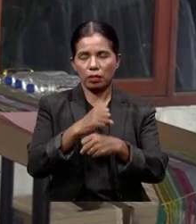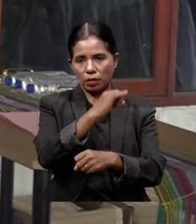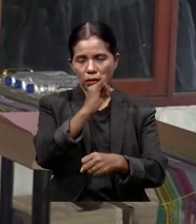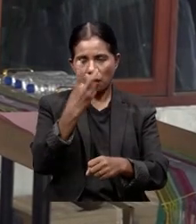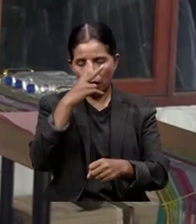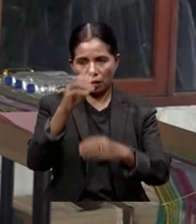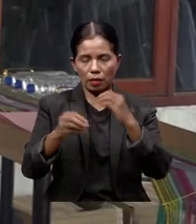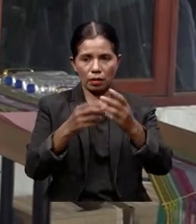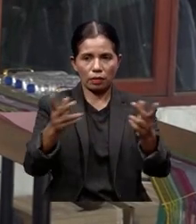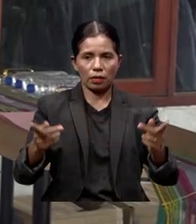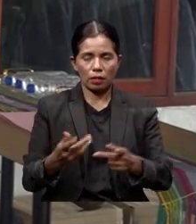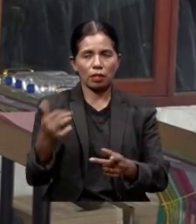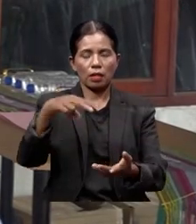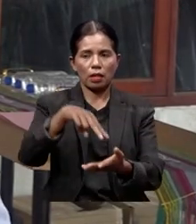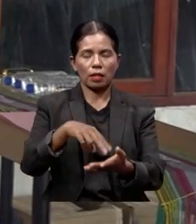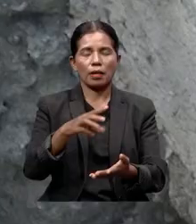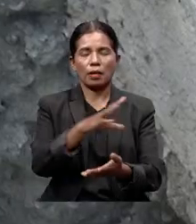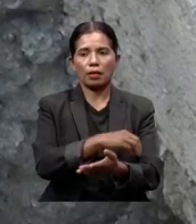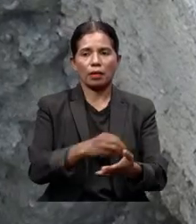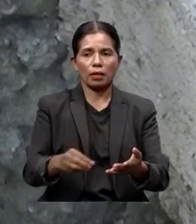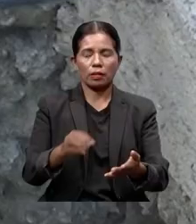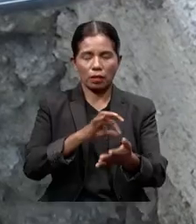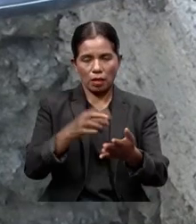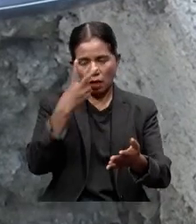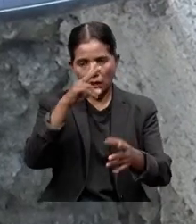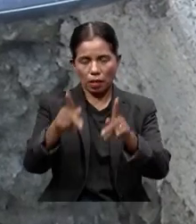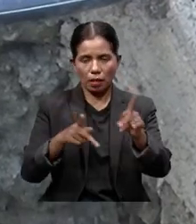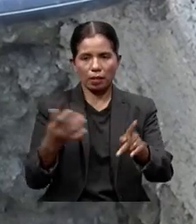na zona Hirak na bela estabeleceu uma onde controla a